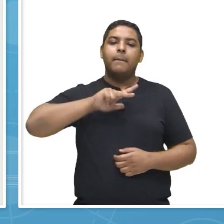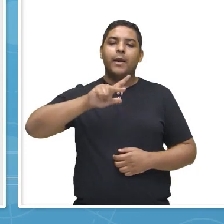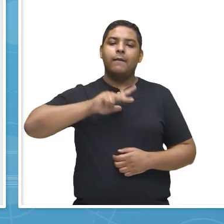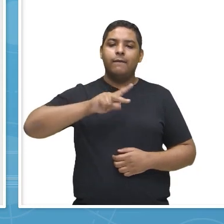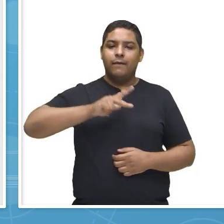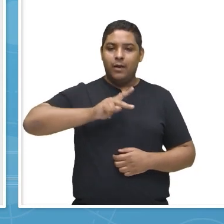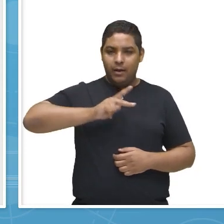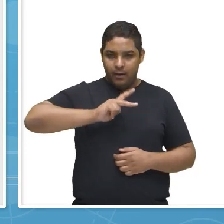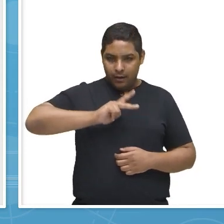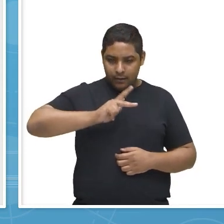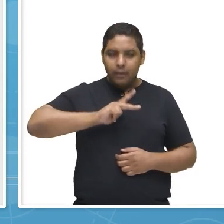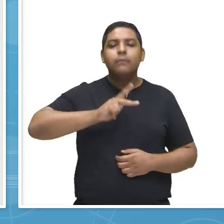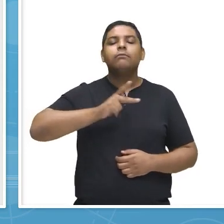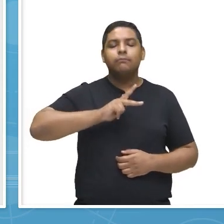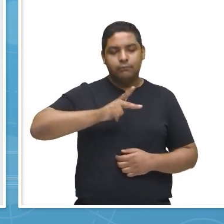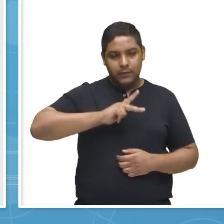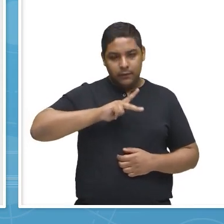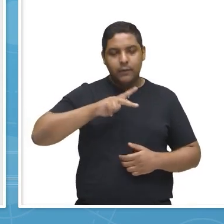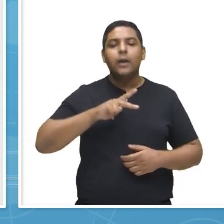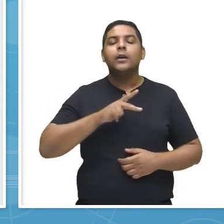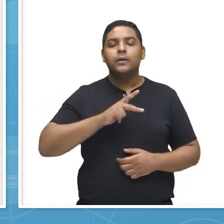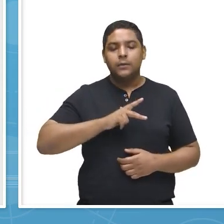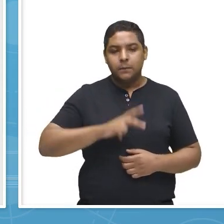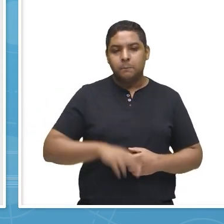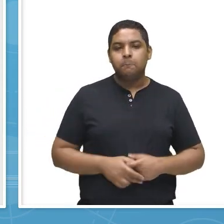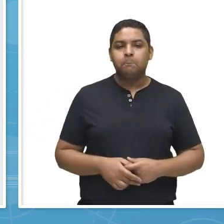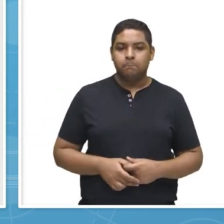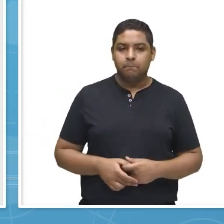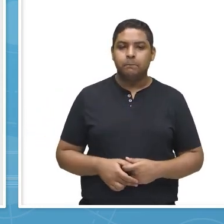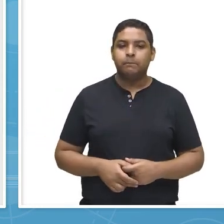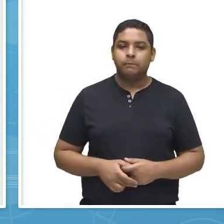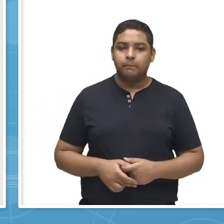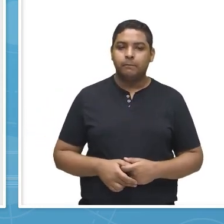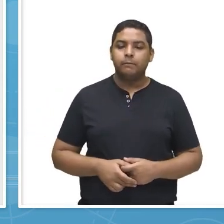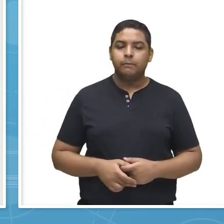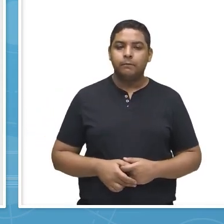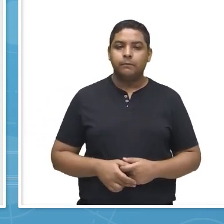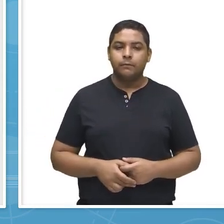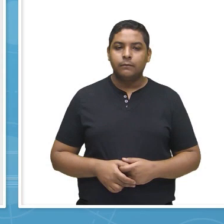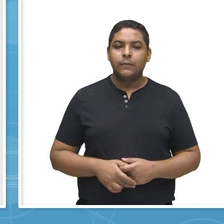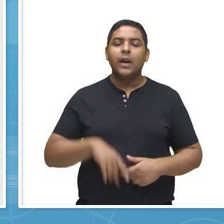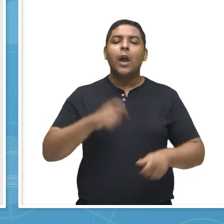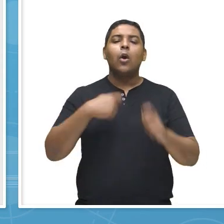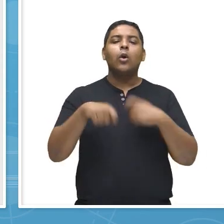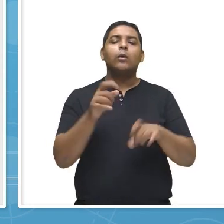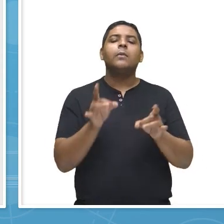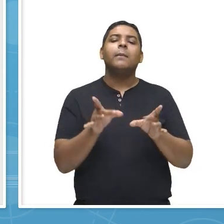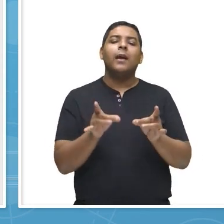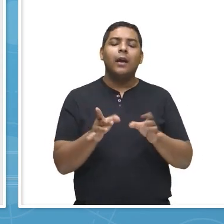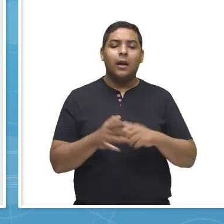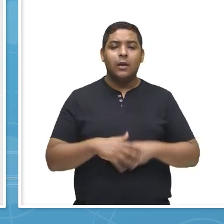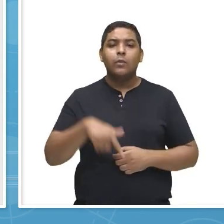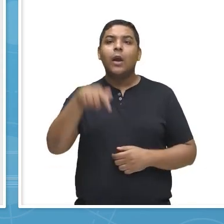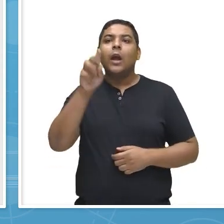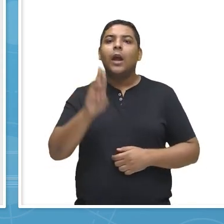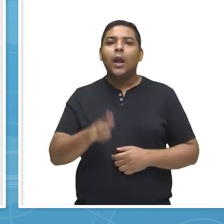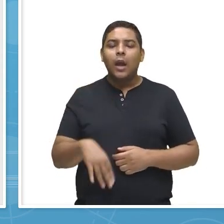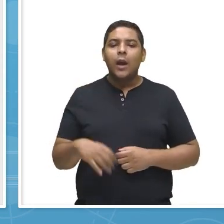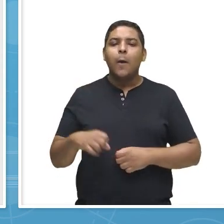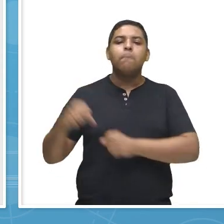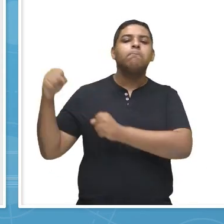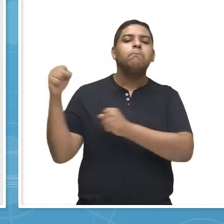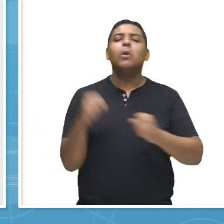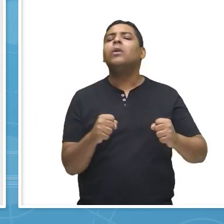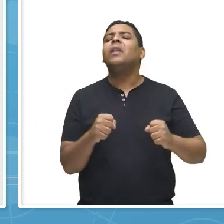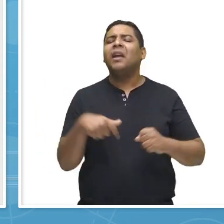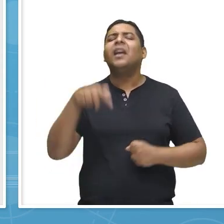iniciativa privada, tá bom? Então, na economia de mercado, quem vai deter o